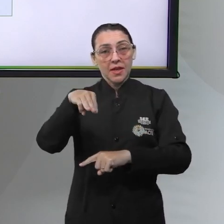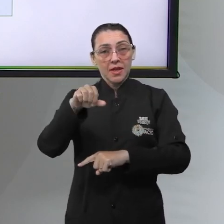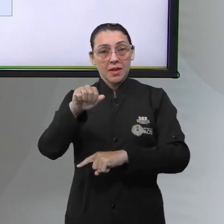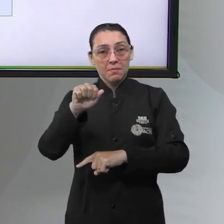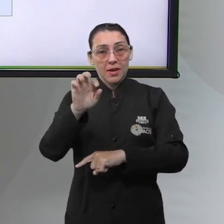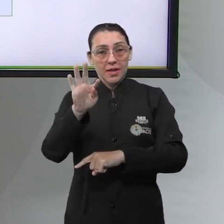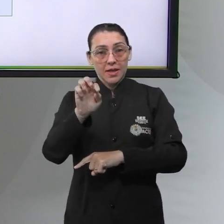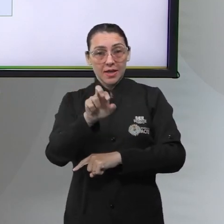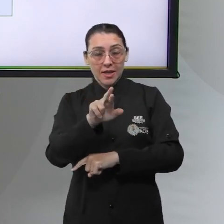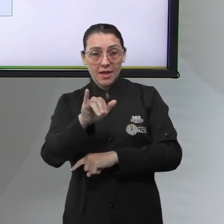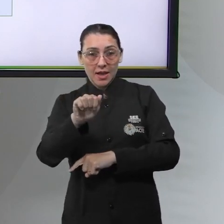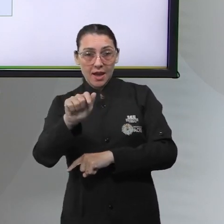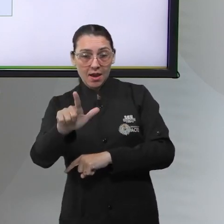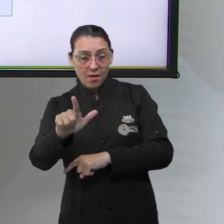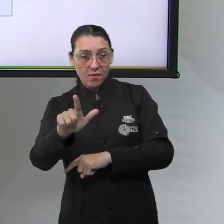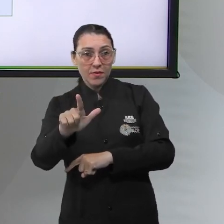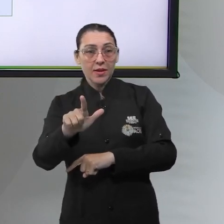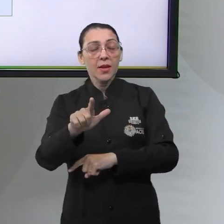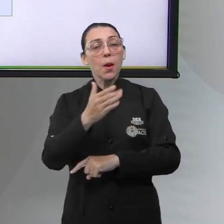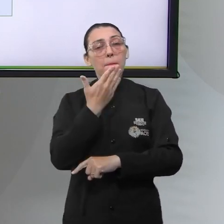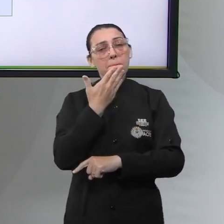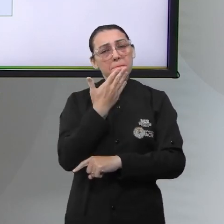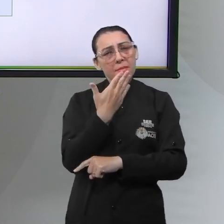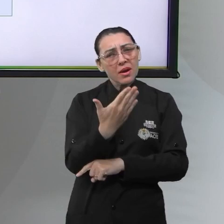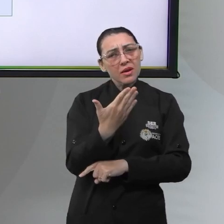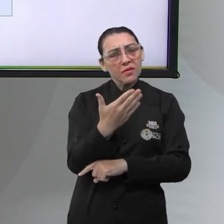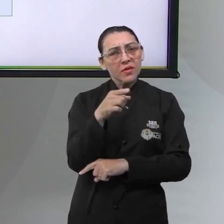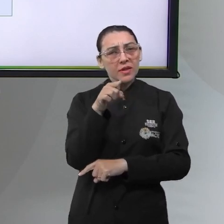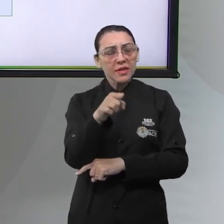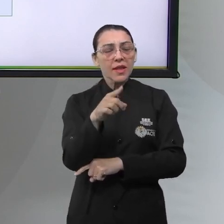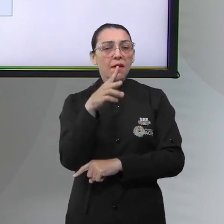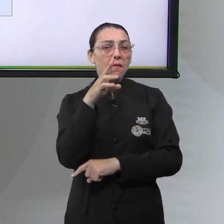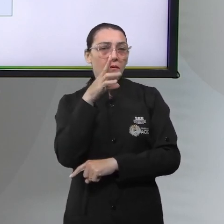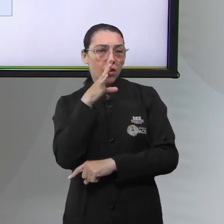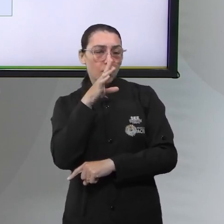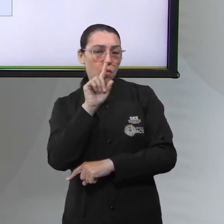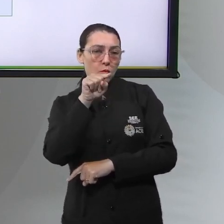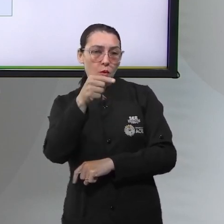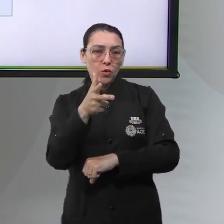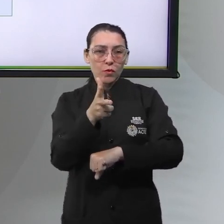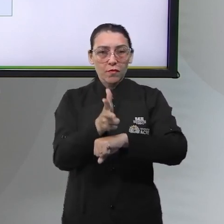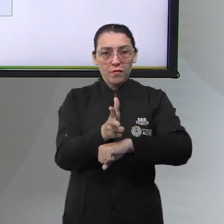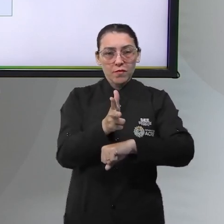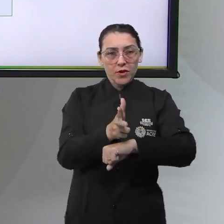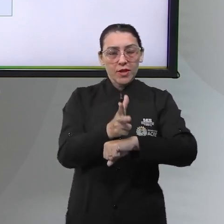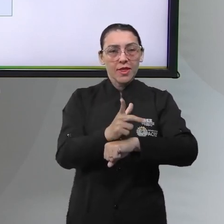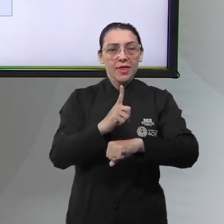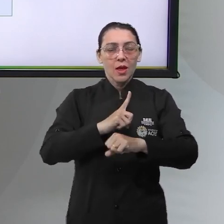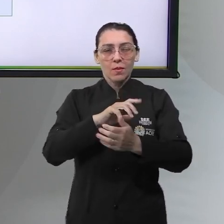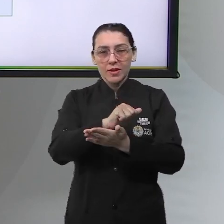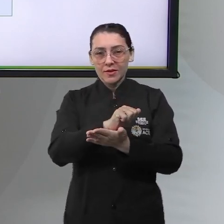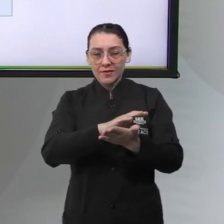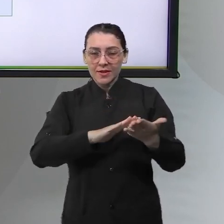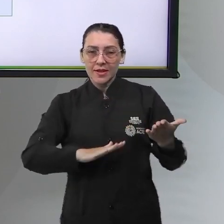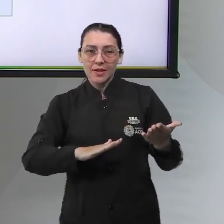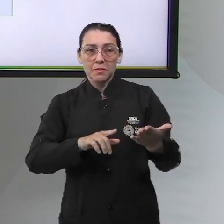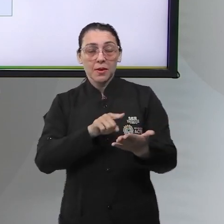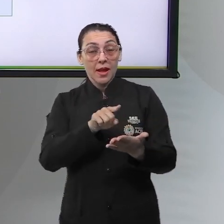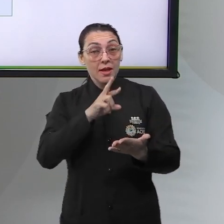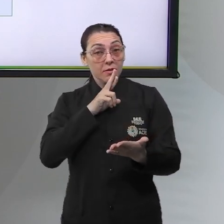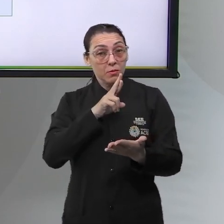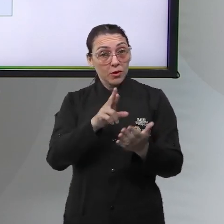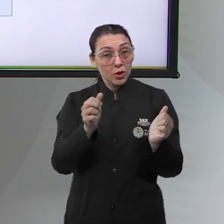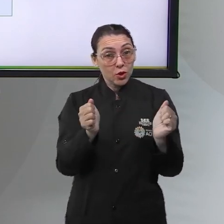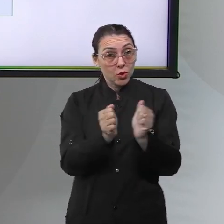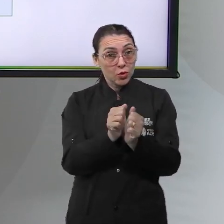e imaterial. E eu peço que você acompanhe o próximo vídeo. Eu tenho uma atividade para